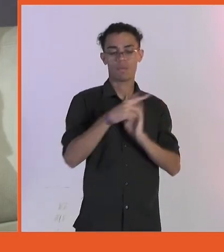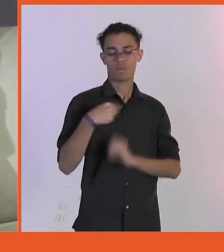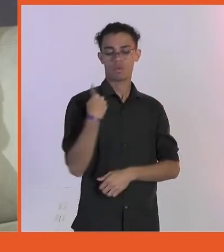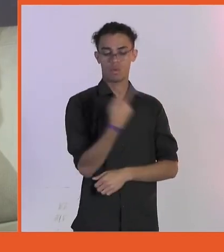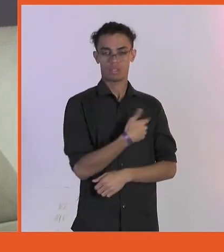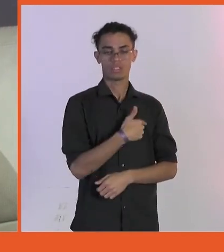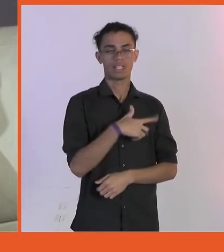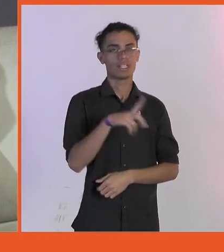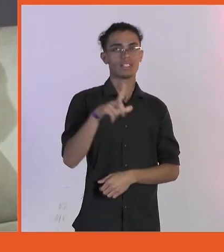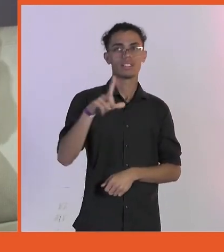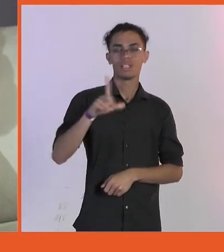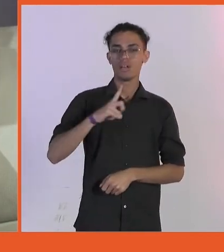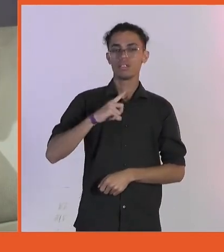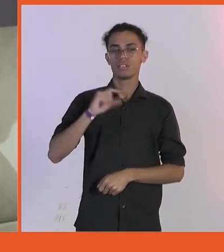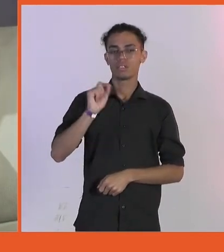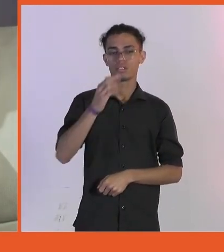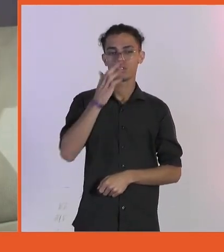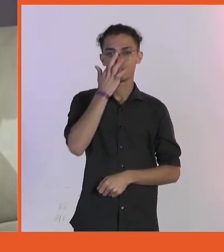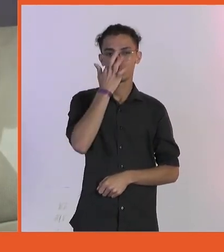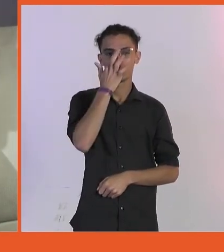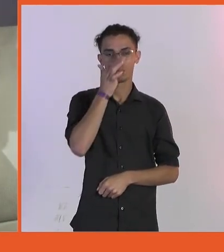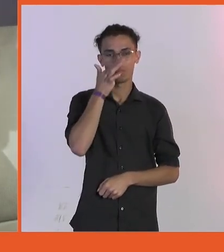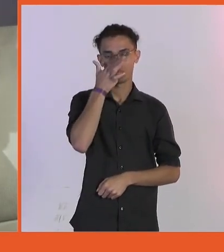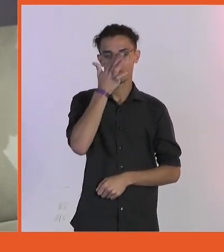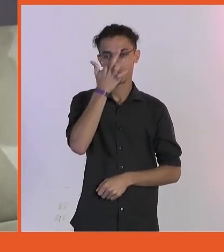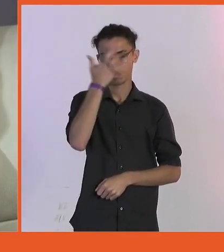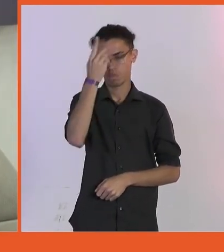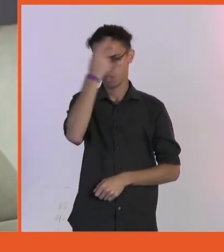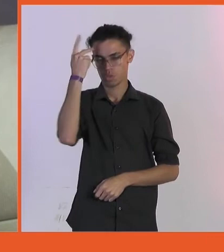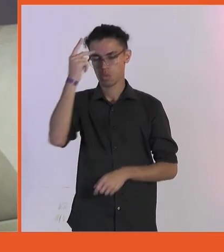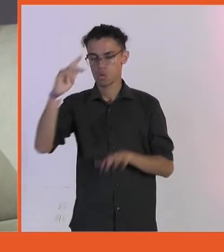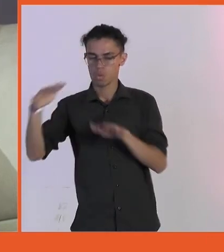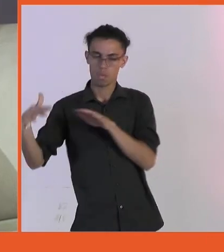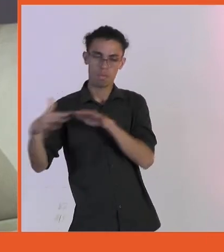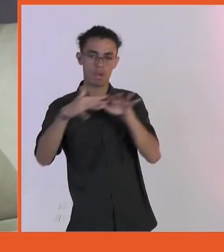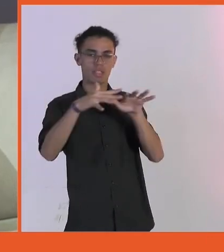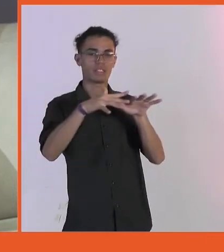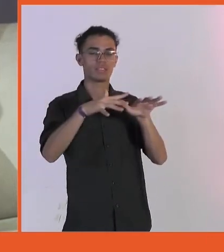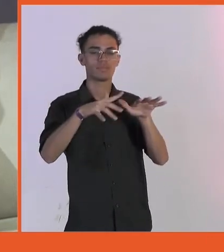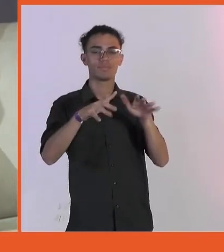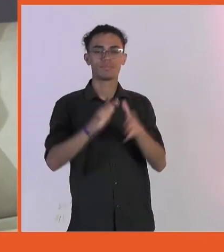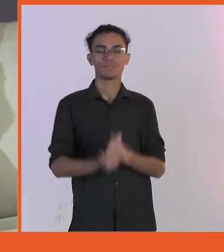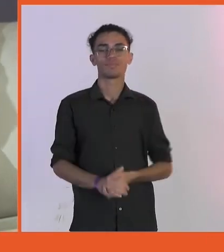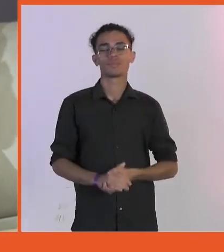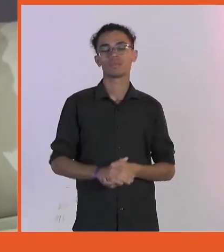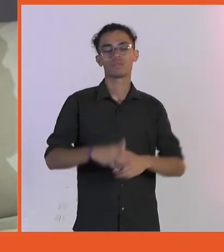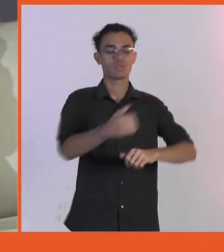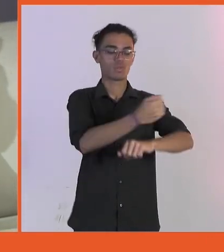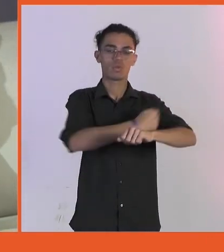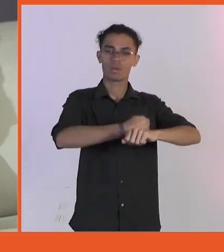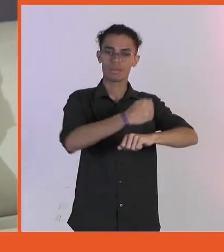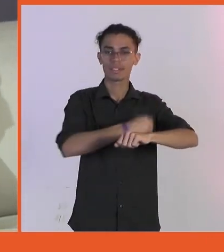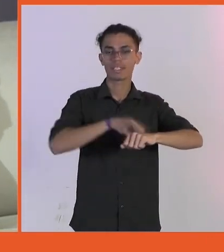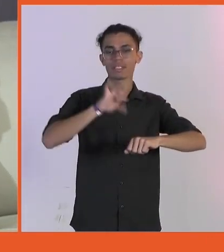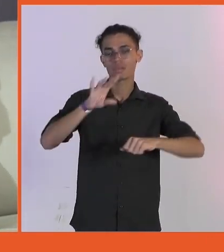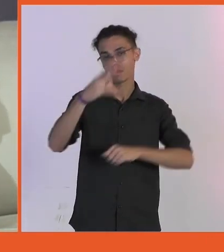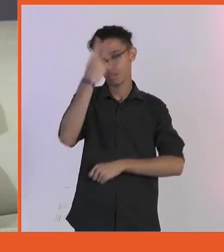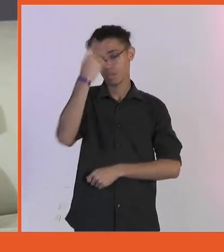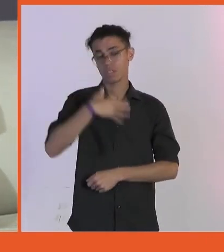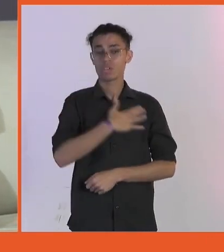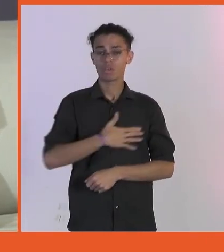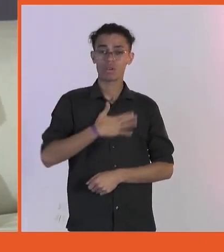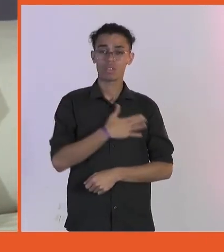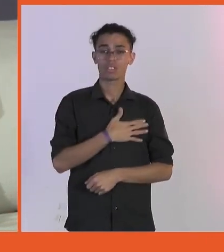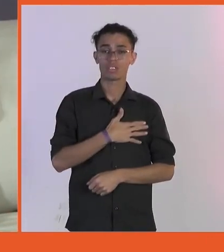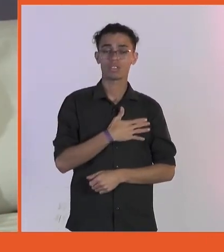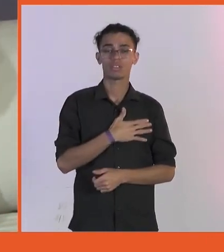olha, fizemos o Corrida, que é uma coisa que chama muito público de fora. Aí já o Gastronodiva, que é o de culinária, é só quem gosta mais da gente que gosta de